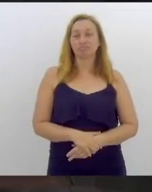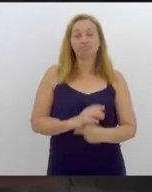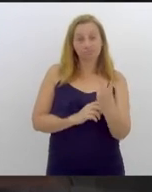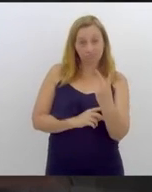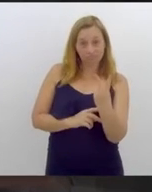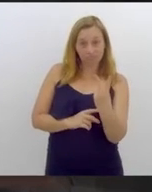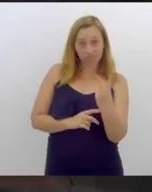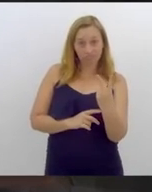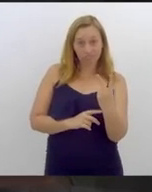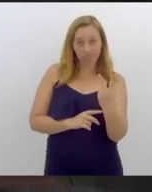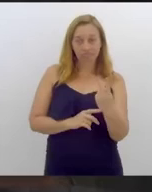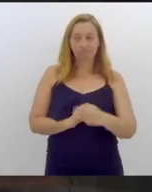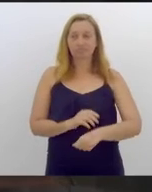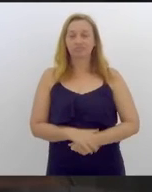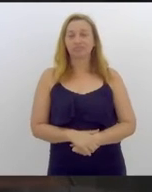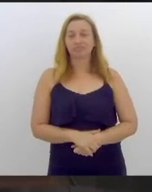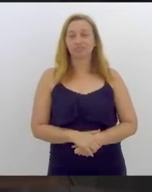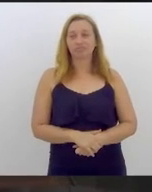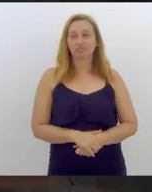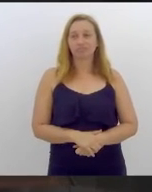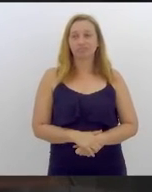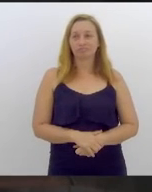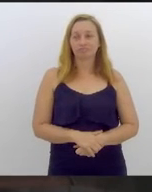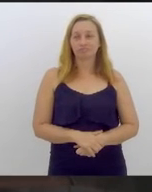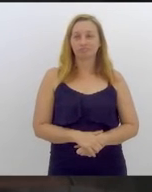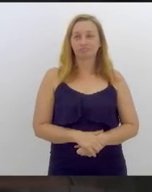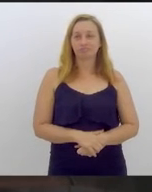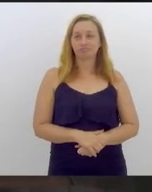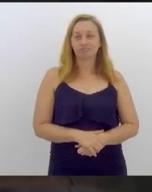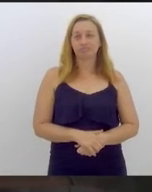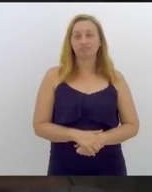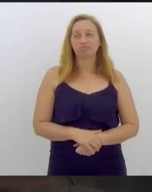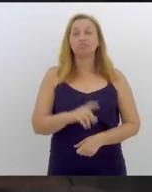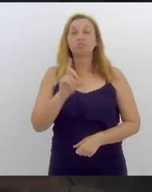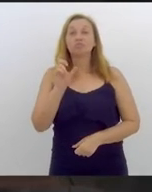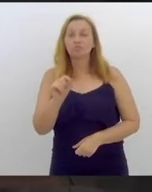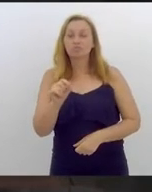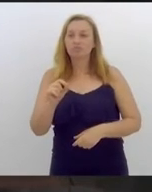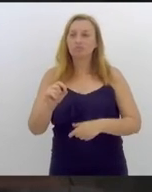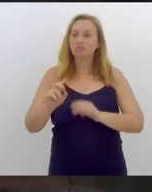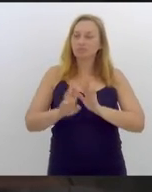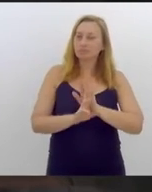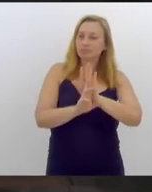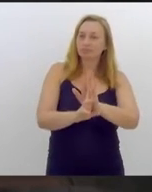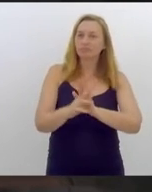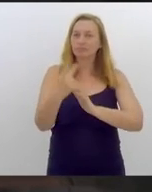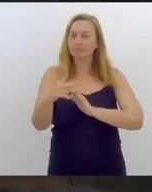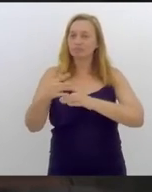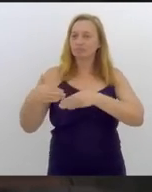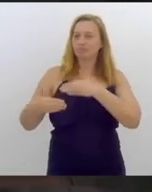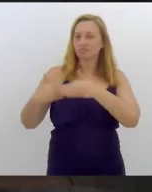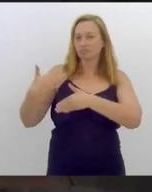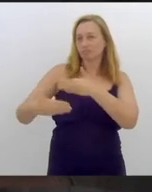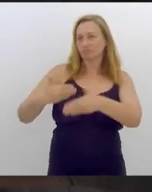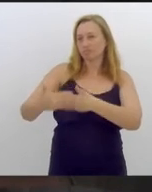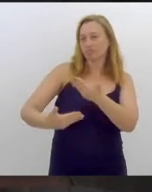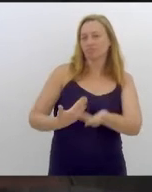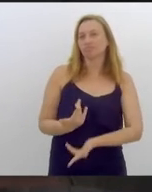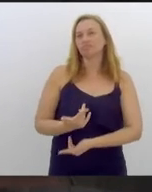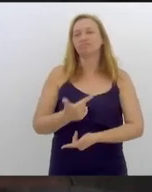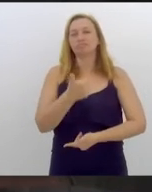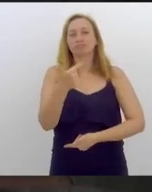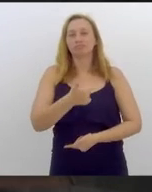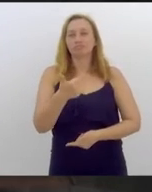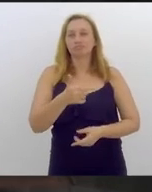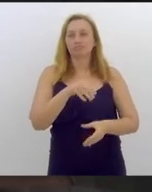candidatos o que representam suas trajetórias E no caso do segundo turno aqui